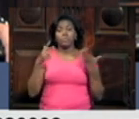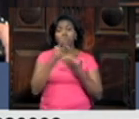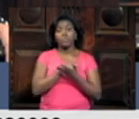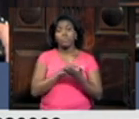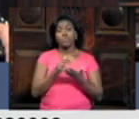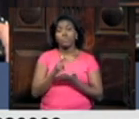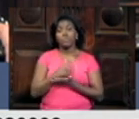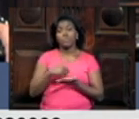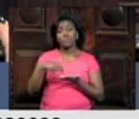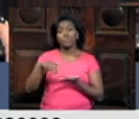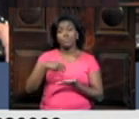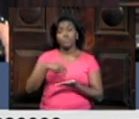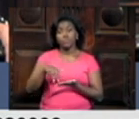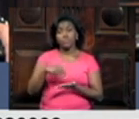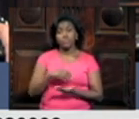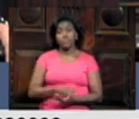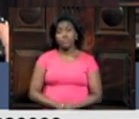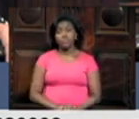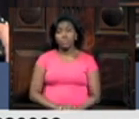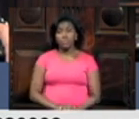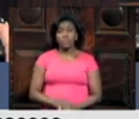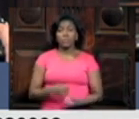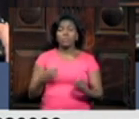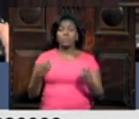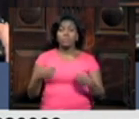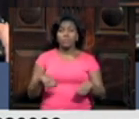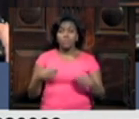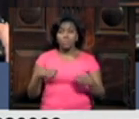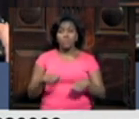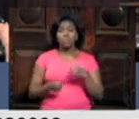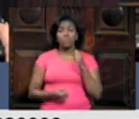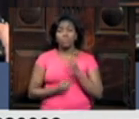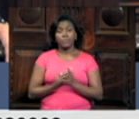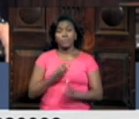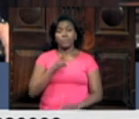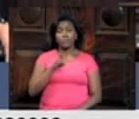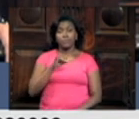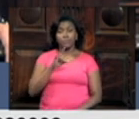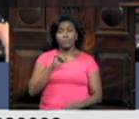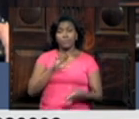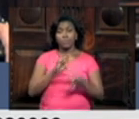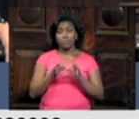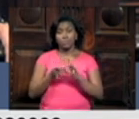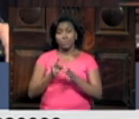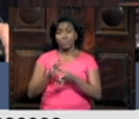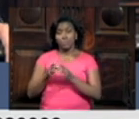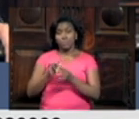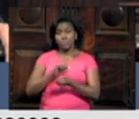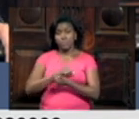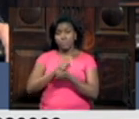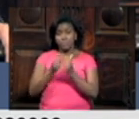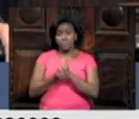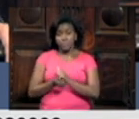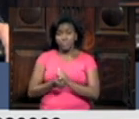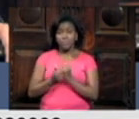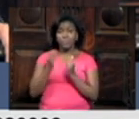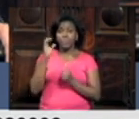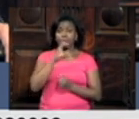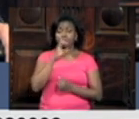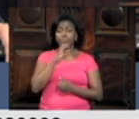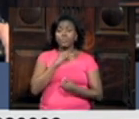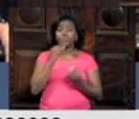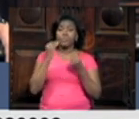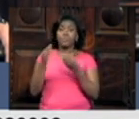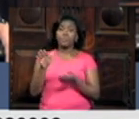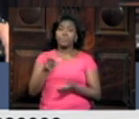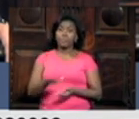meu ministro dos esportes. Preciso de uma Vila Olímpica para ontem, para que a gente possa dar aos meninos e às